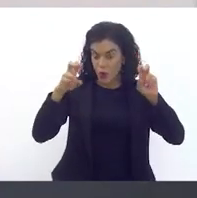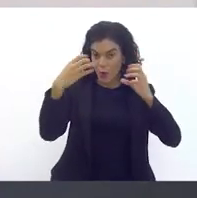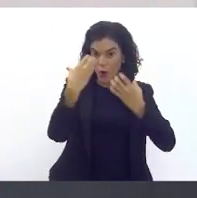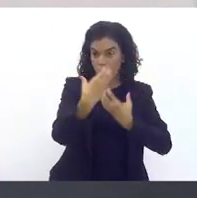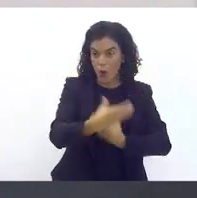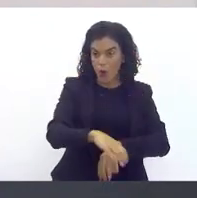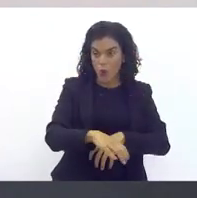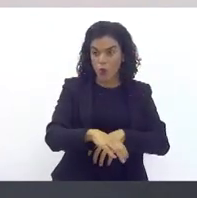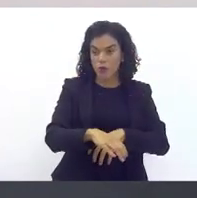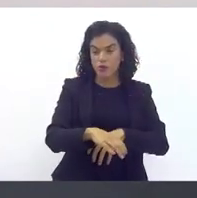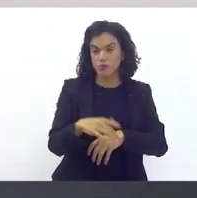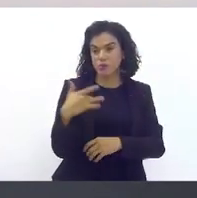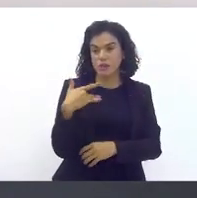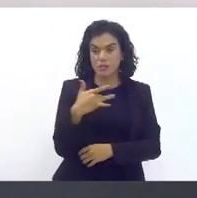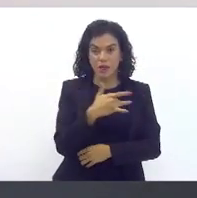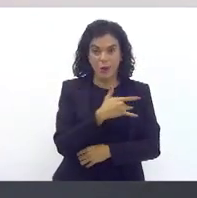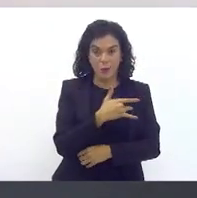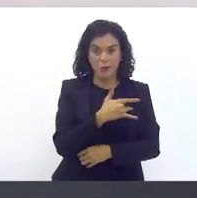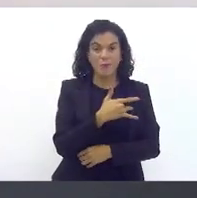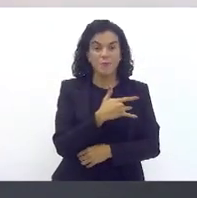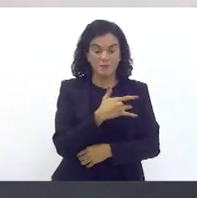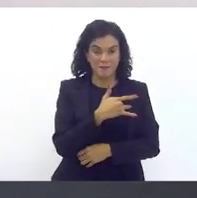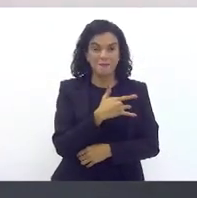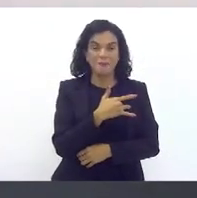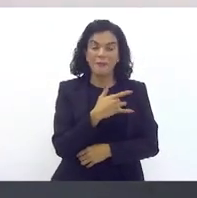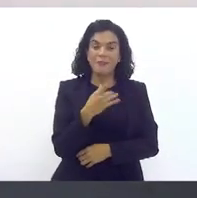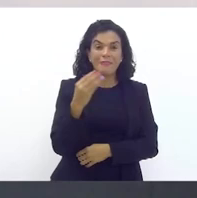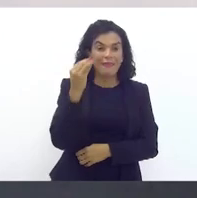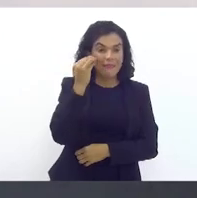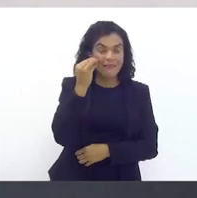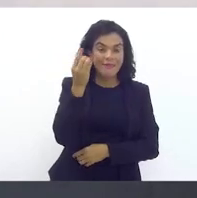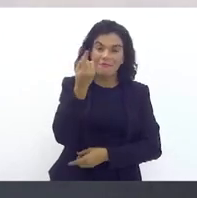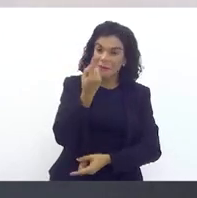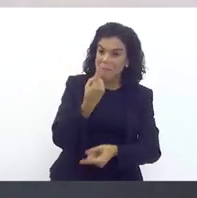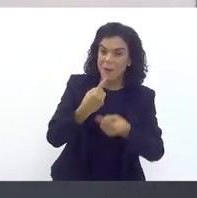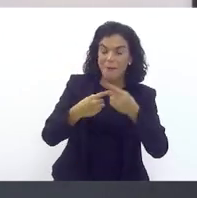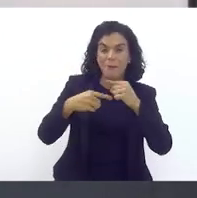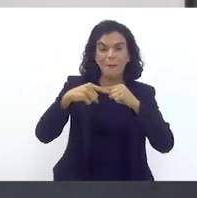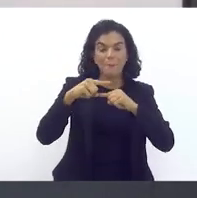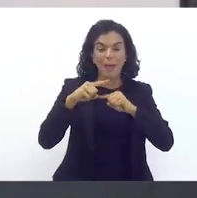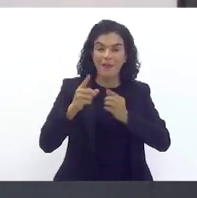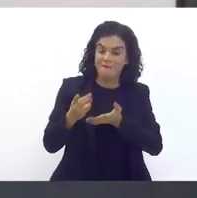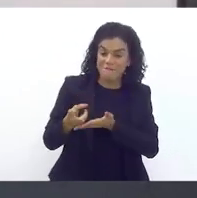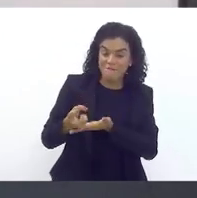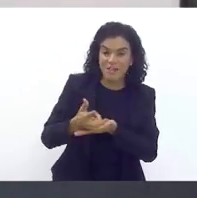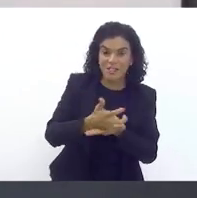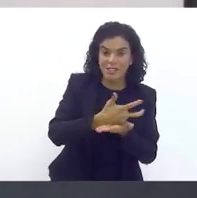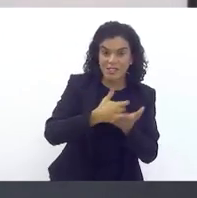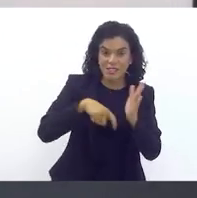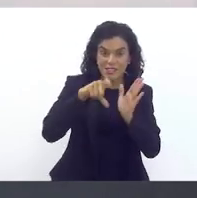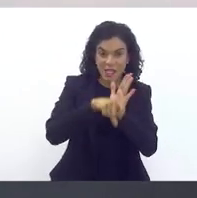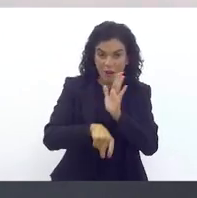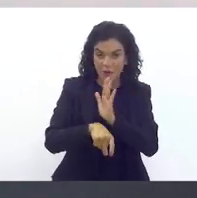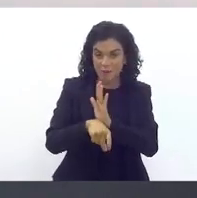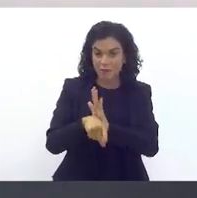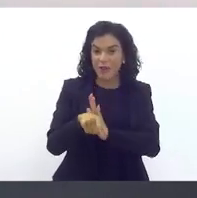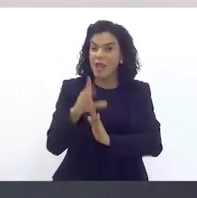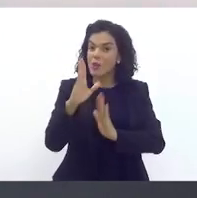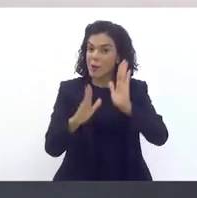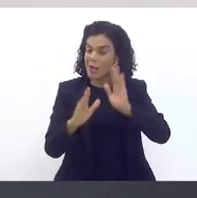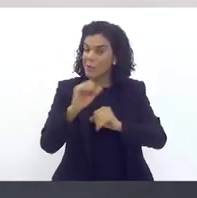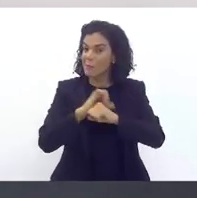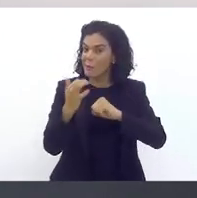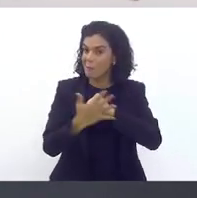saúde, como na excepcionalidade do regime de recuperação fiscal. E a gente estava vivendo a pandemia, e ninguém se lembrou